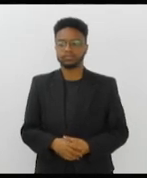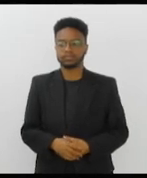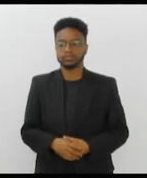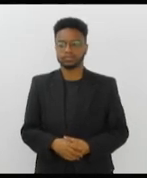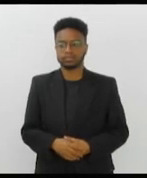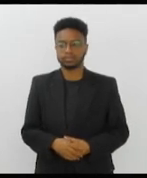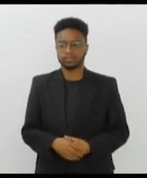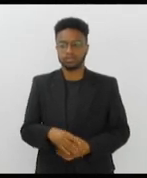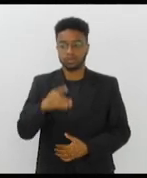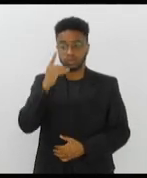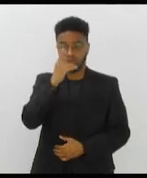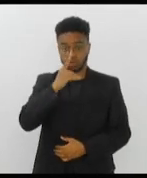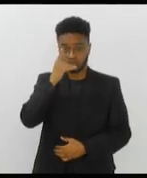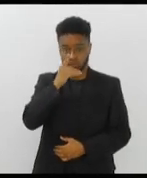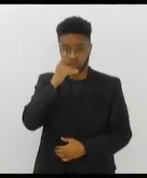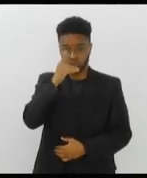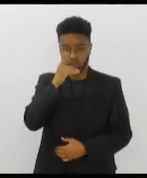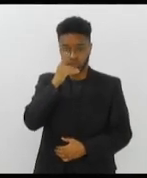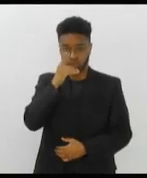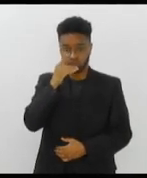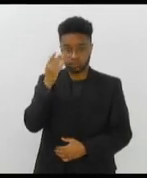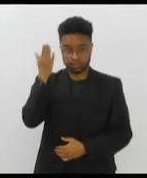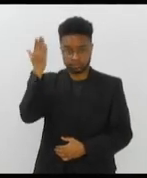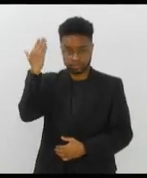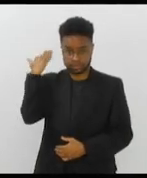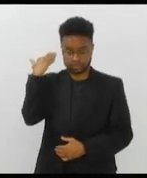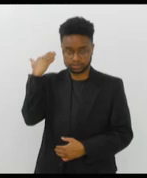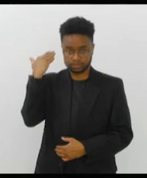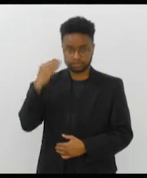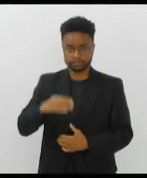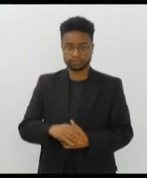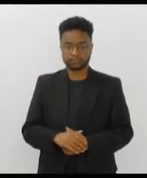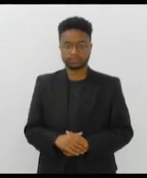No domingo próximo passado,